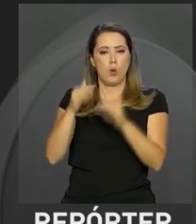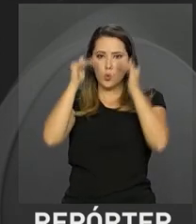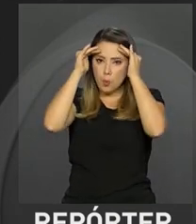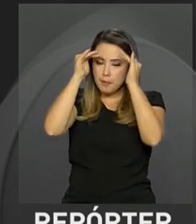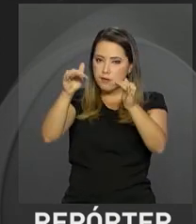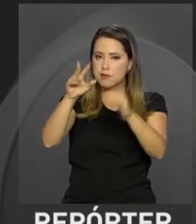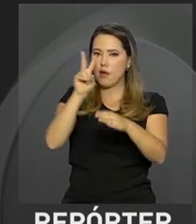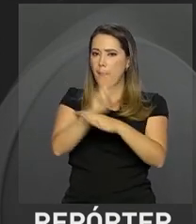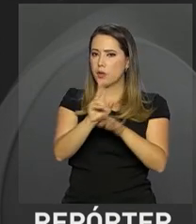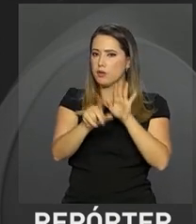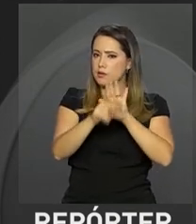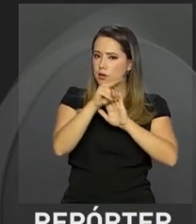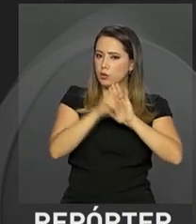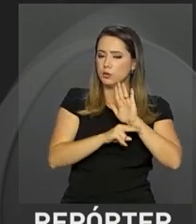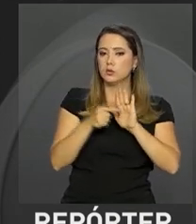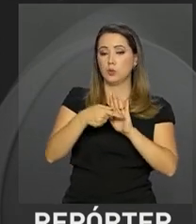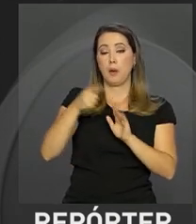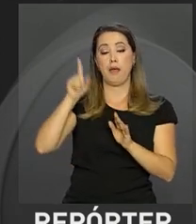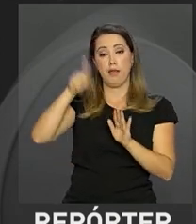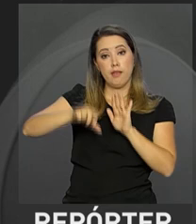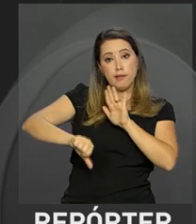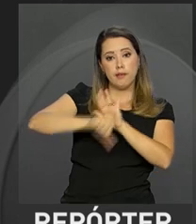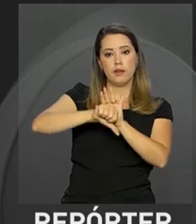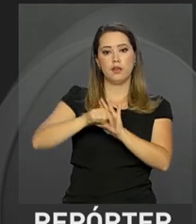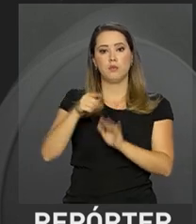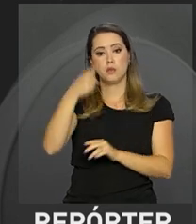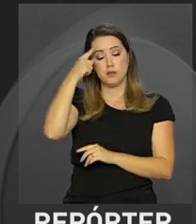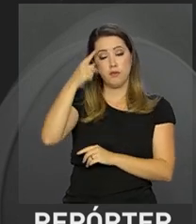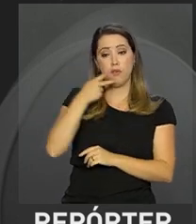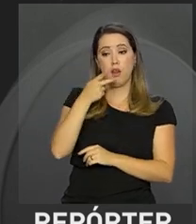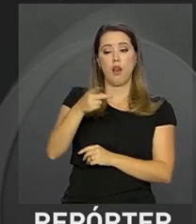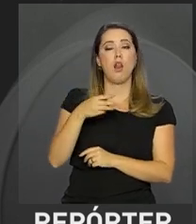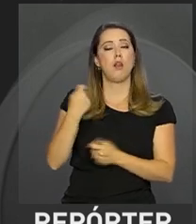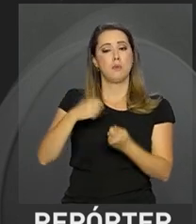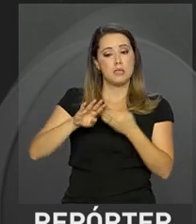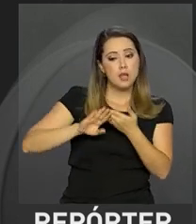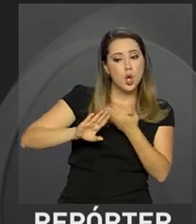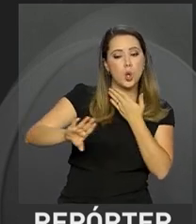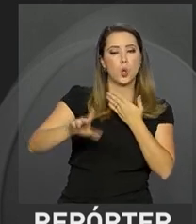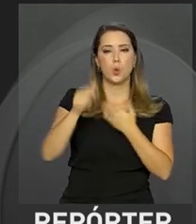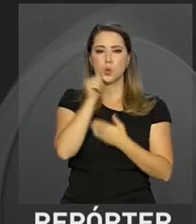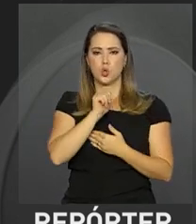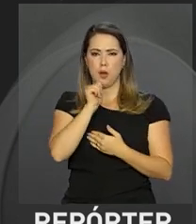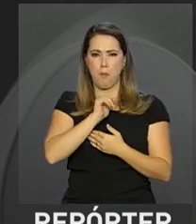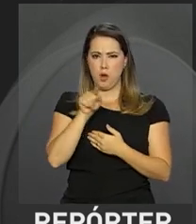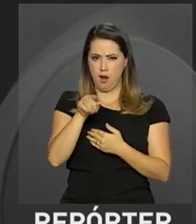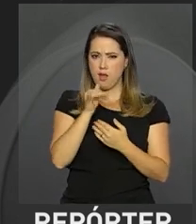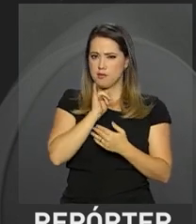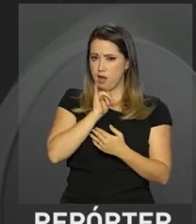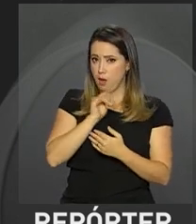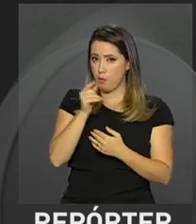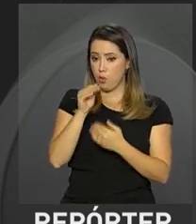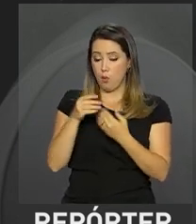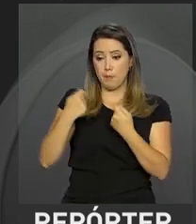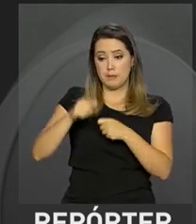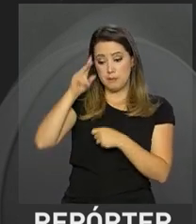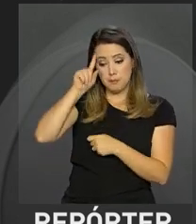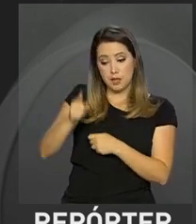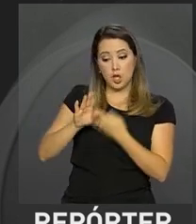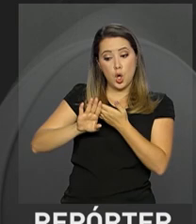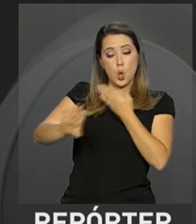com isso se a justiça determinar que o agressor fique afastado da vítima por exemplo e ele não cumprir essa determinação